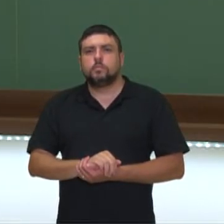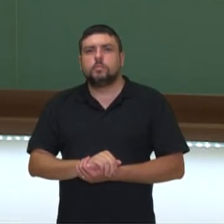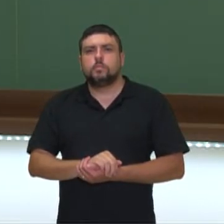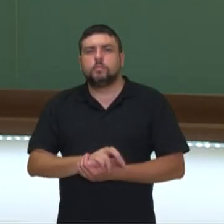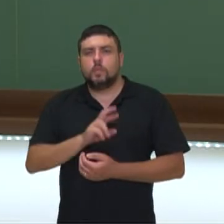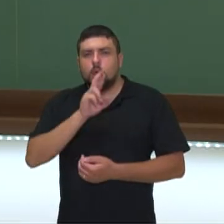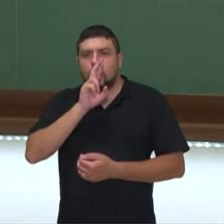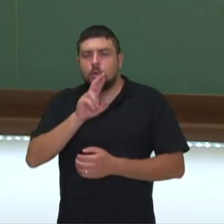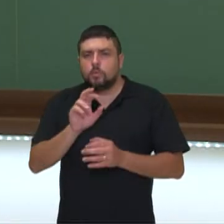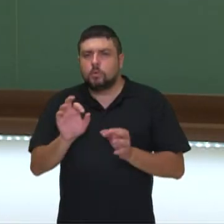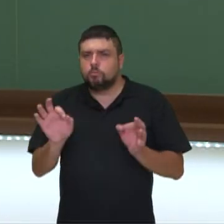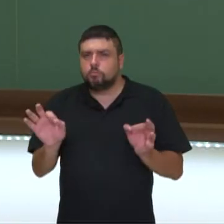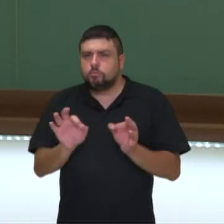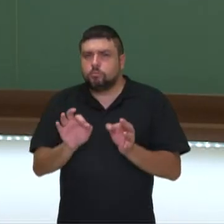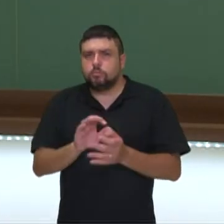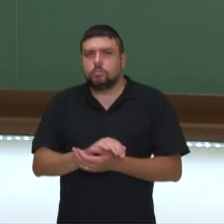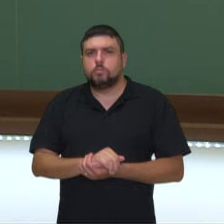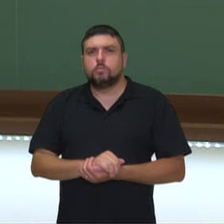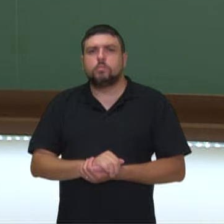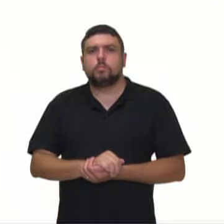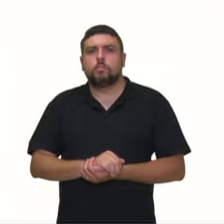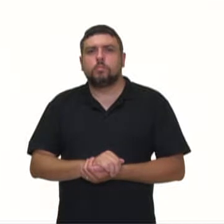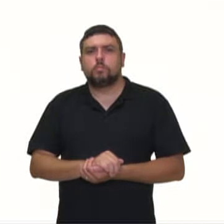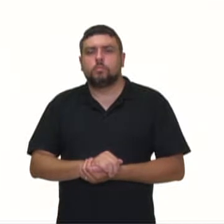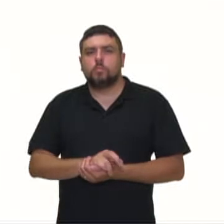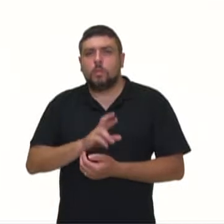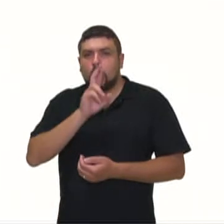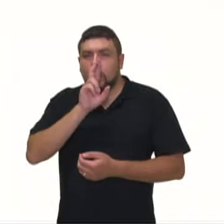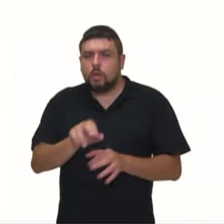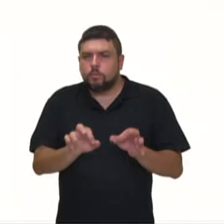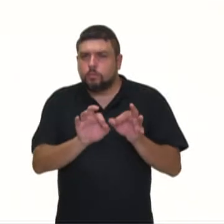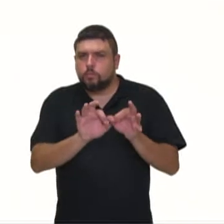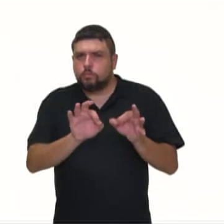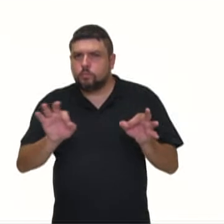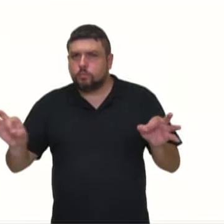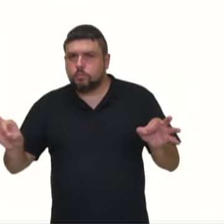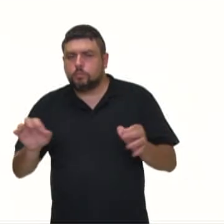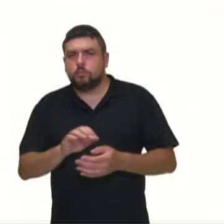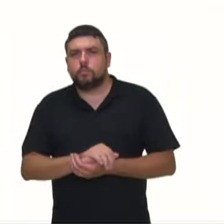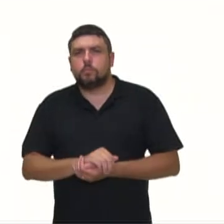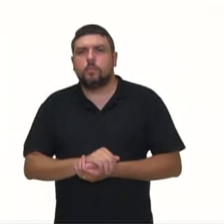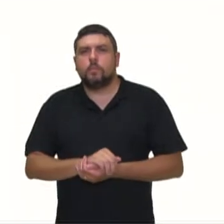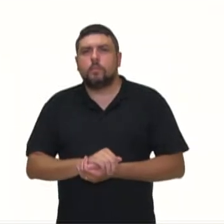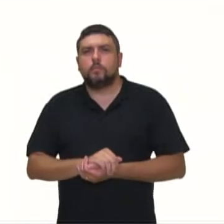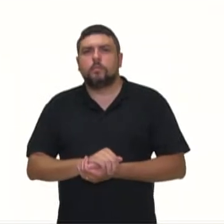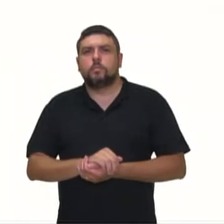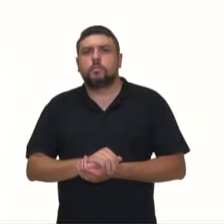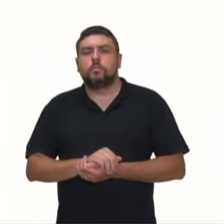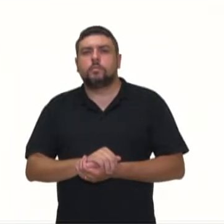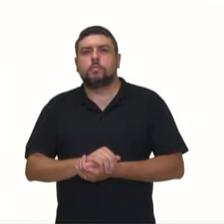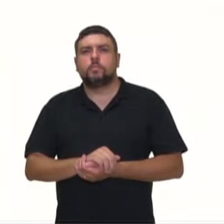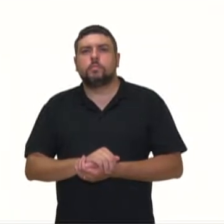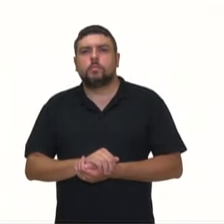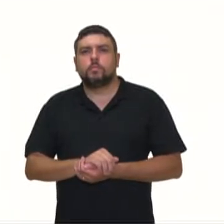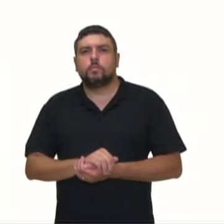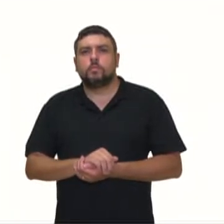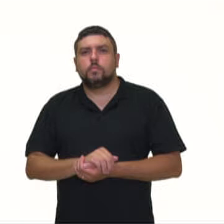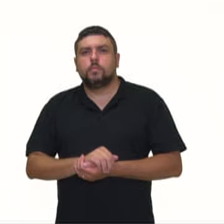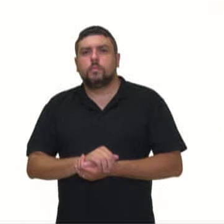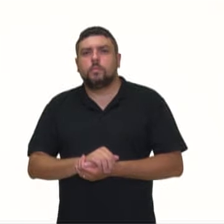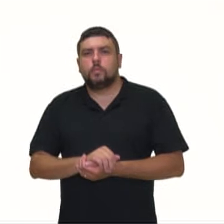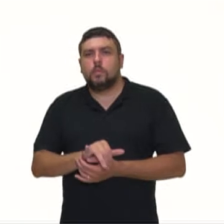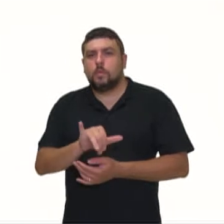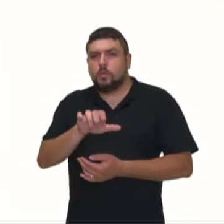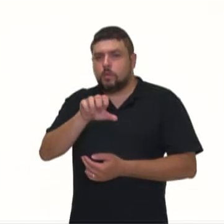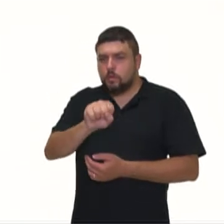have, no, I haven't, ok? Resposta comprida. Aqui eu abreviei. Yes, I've